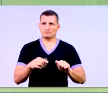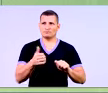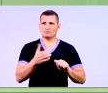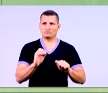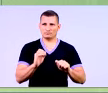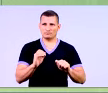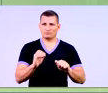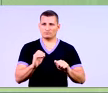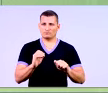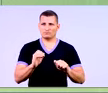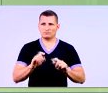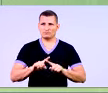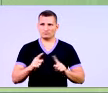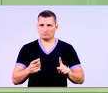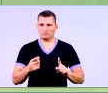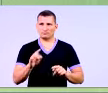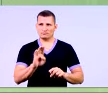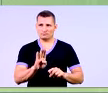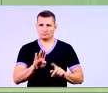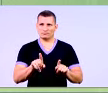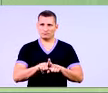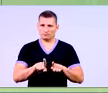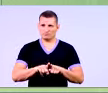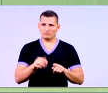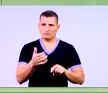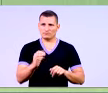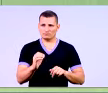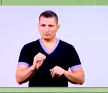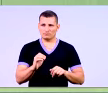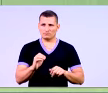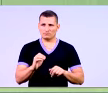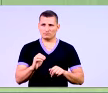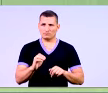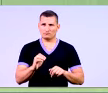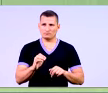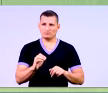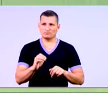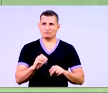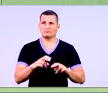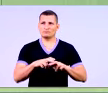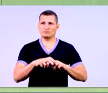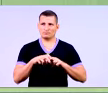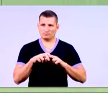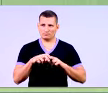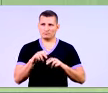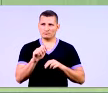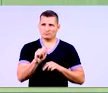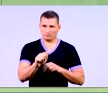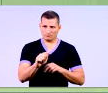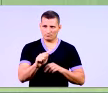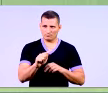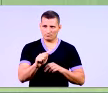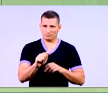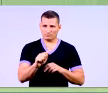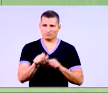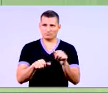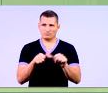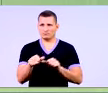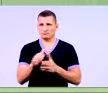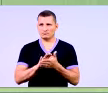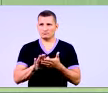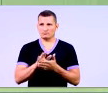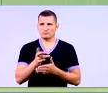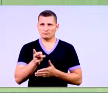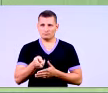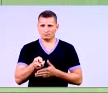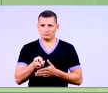mas o bebê também é 10 portanto o a ele apesar de receber o valor não vai mudar vai permanecer